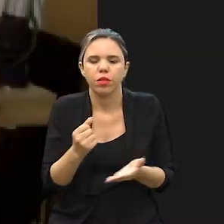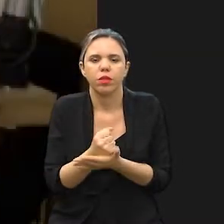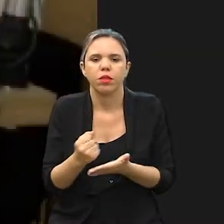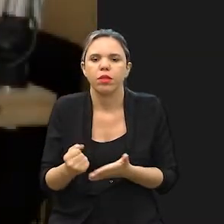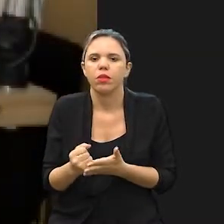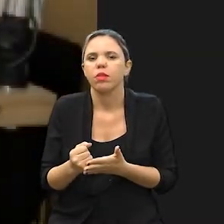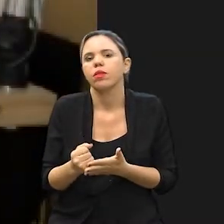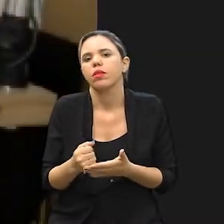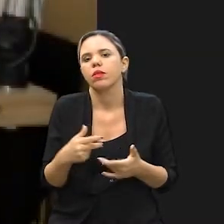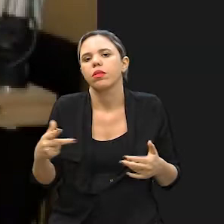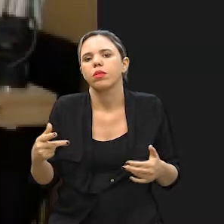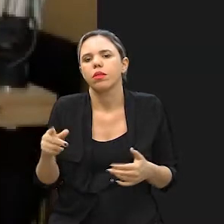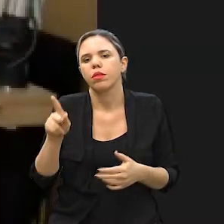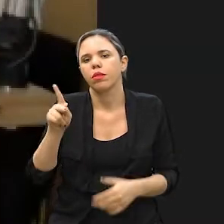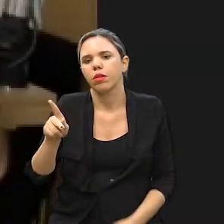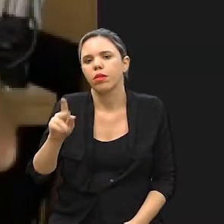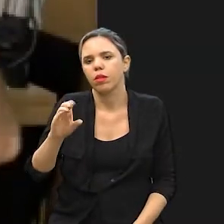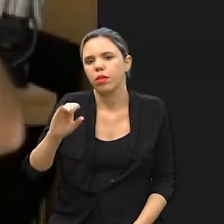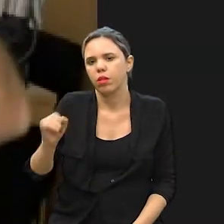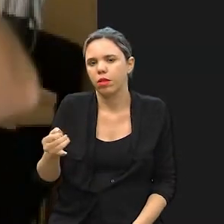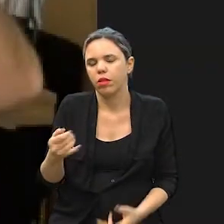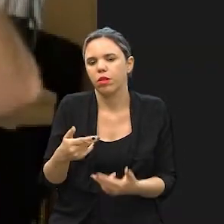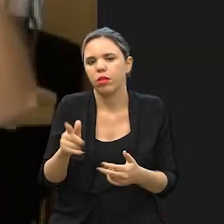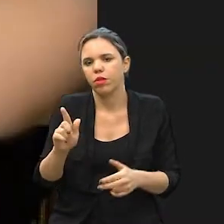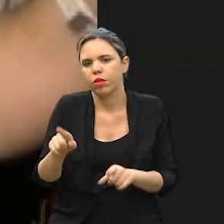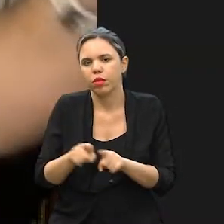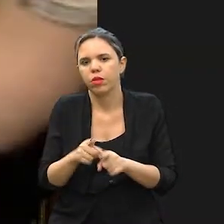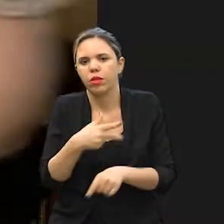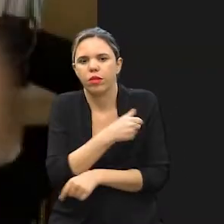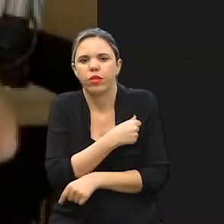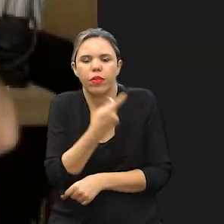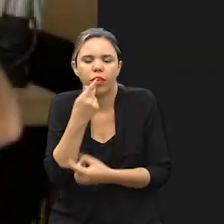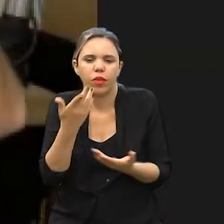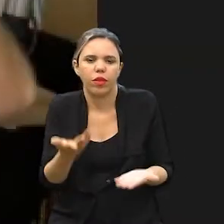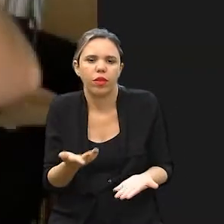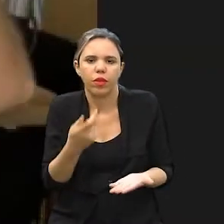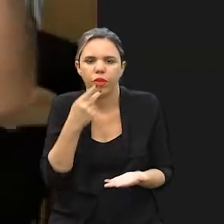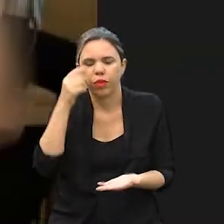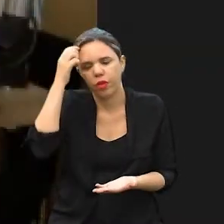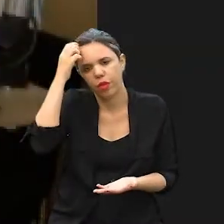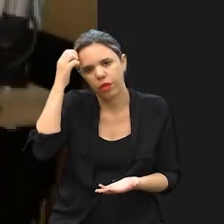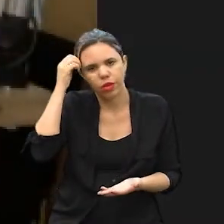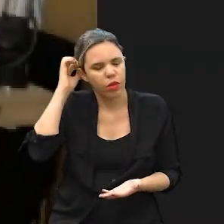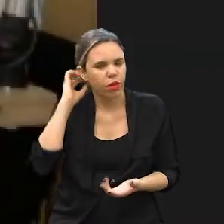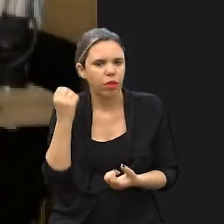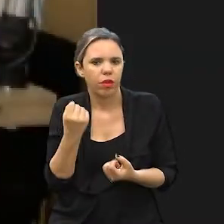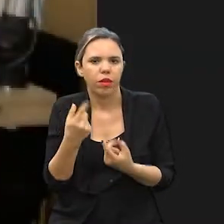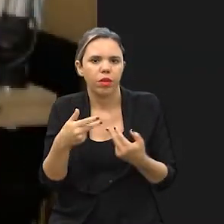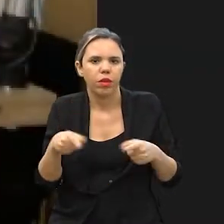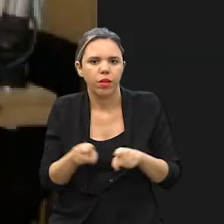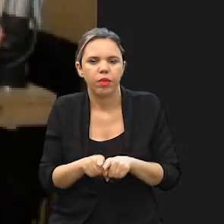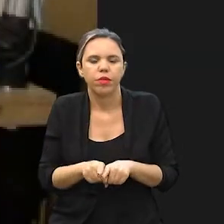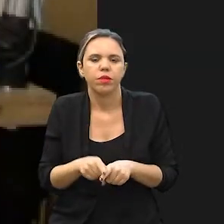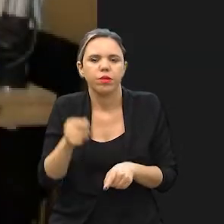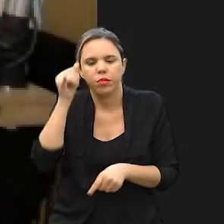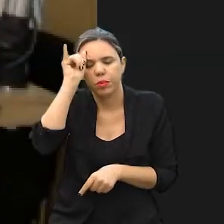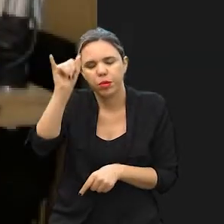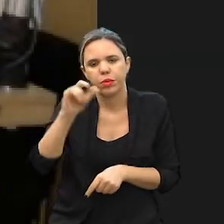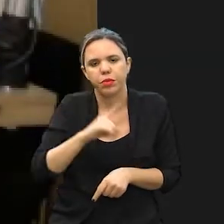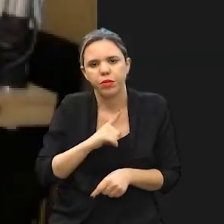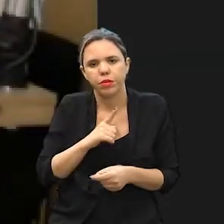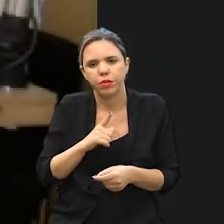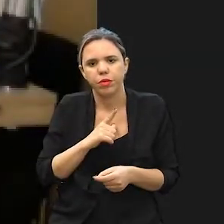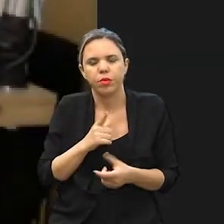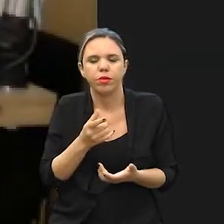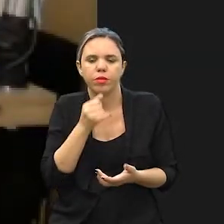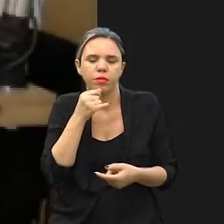do Messi lá no PSG? Ou você não vai falar do negócio da vacina? Ou você não vai falar de alguns assuntos a gente evita quando tem muito